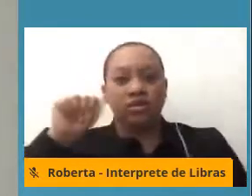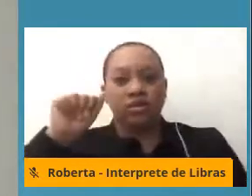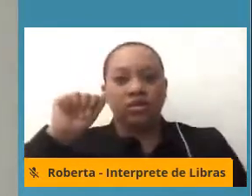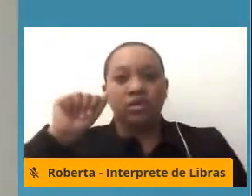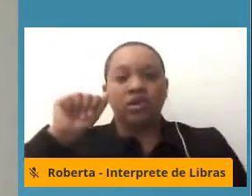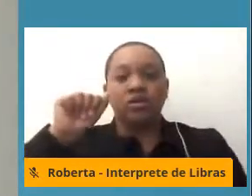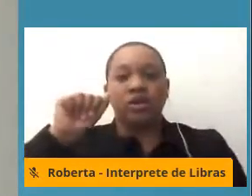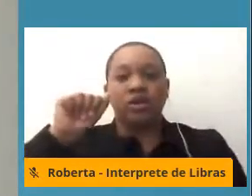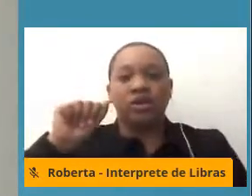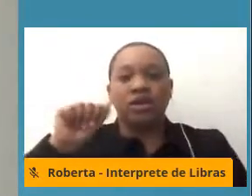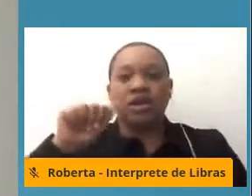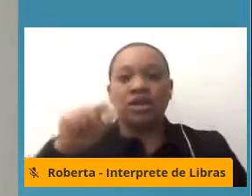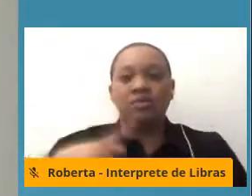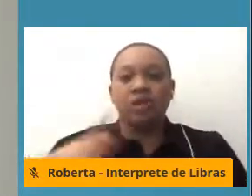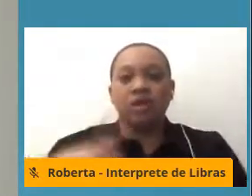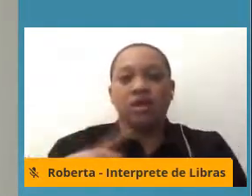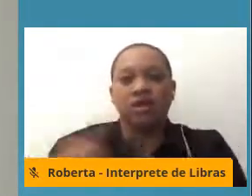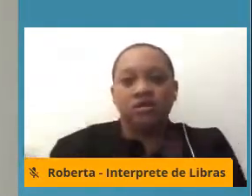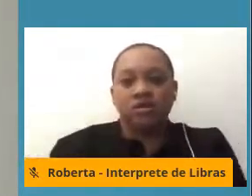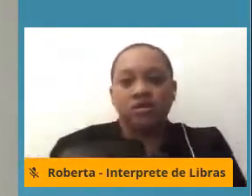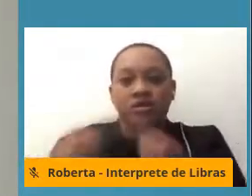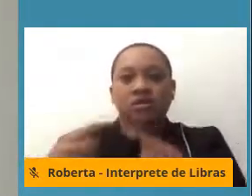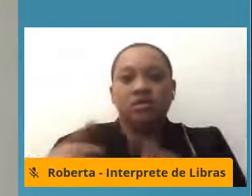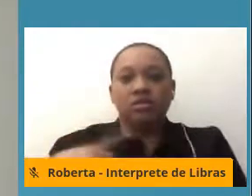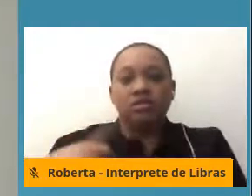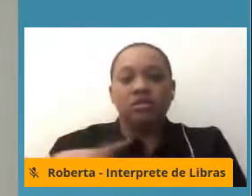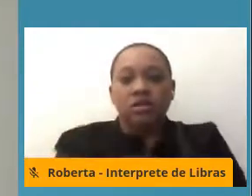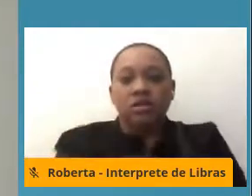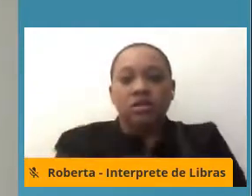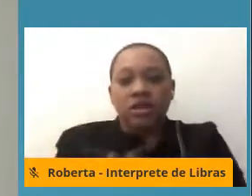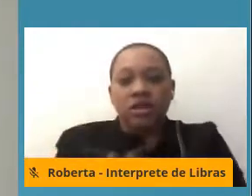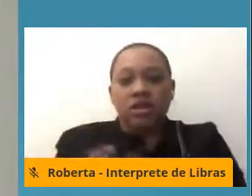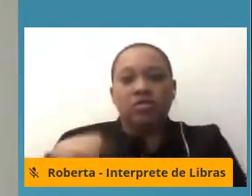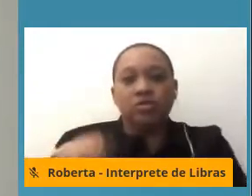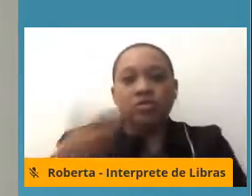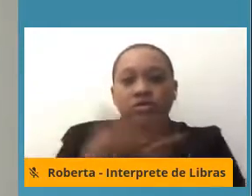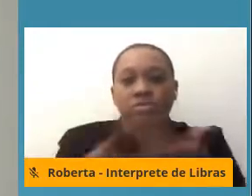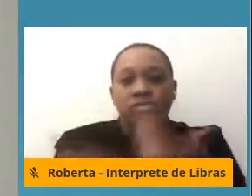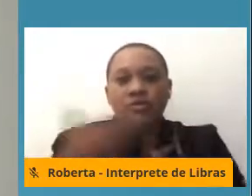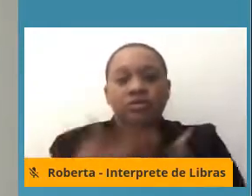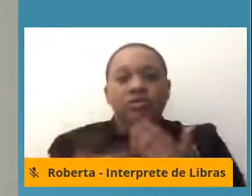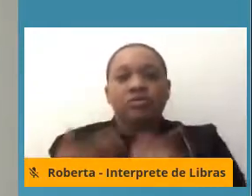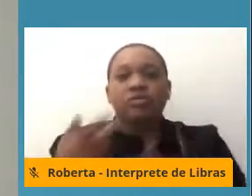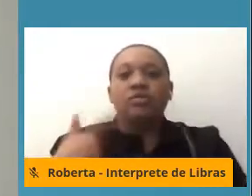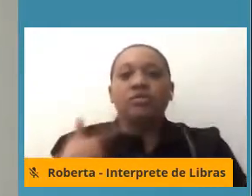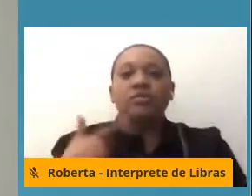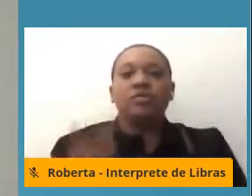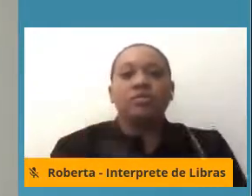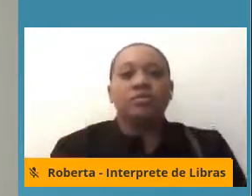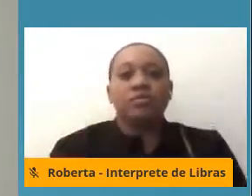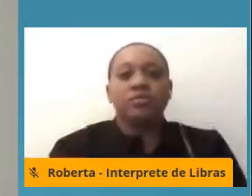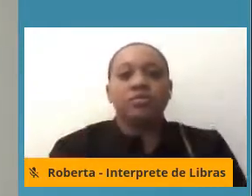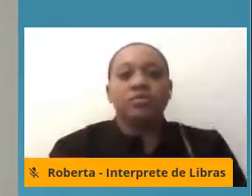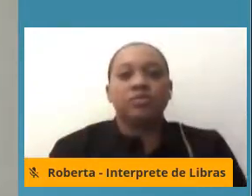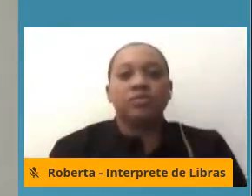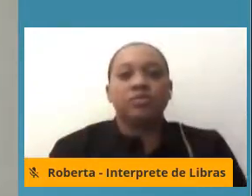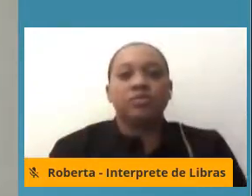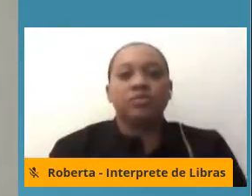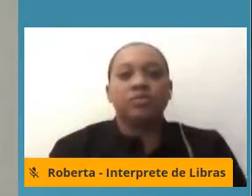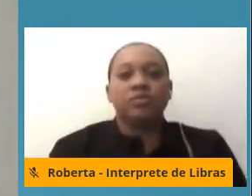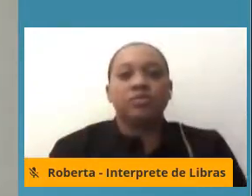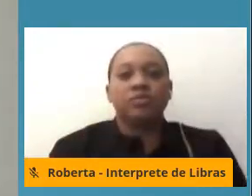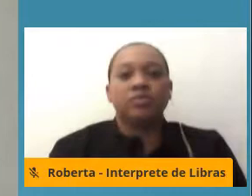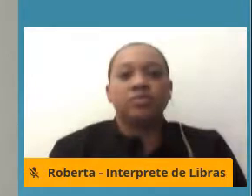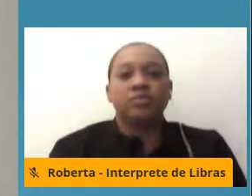antigamente era Mr. Hopes, então estou esclarecendo porque o nome agora é outro, tá? São parceiros